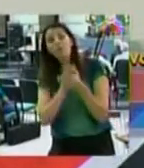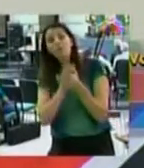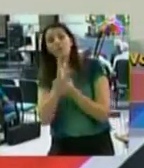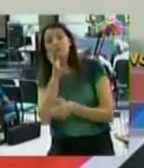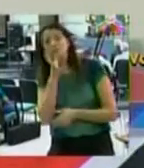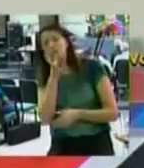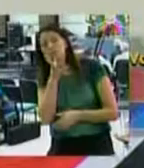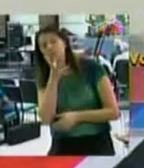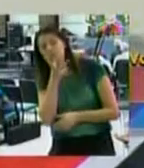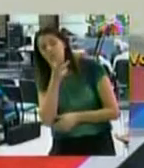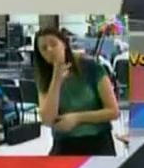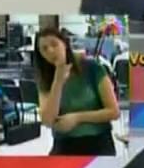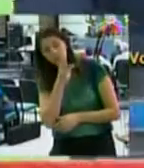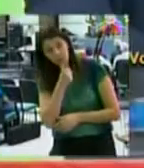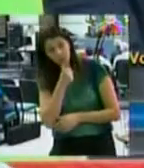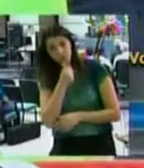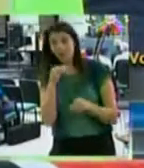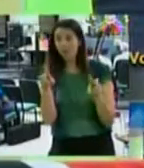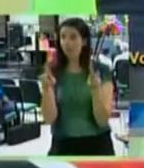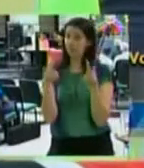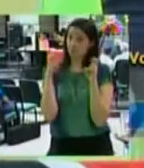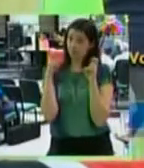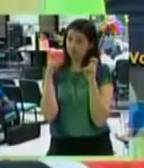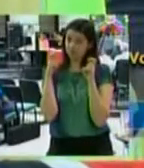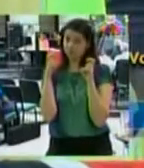noivo. Perceberam, senhores?